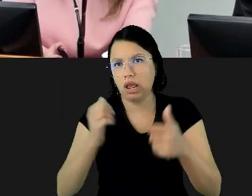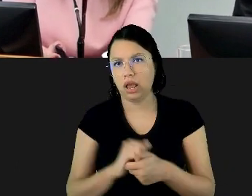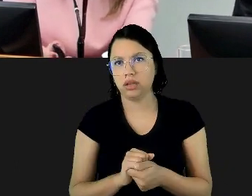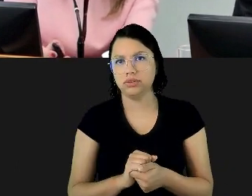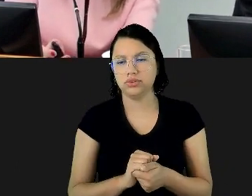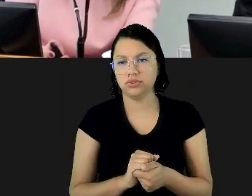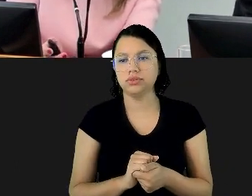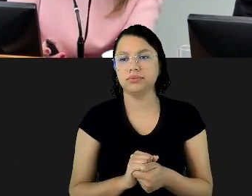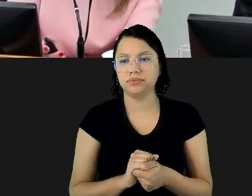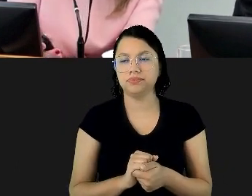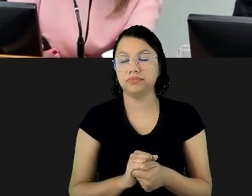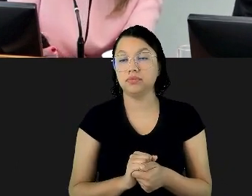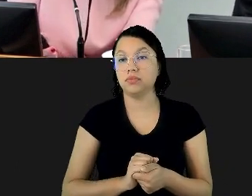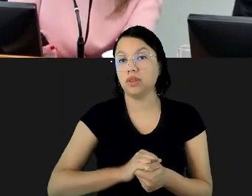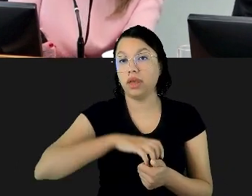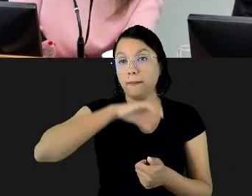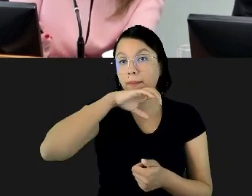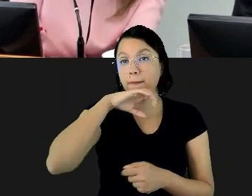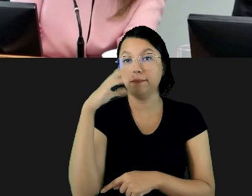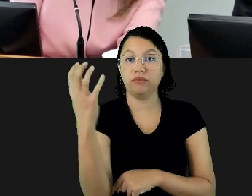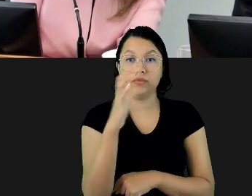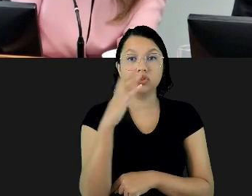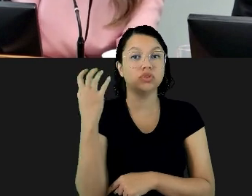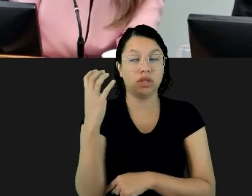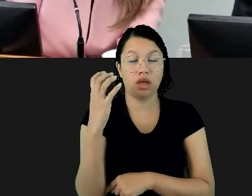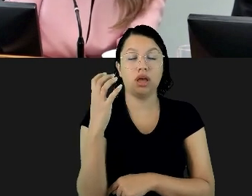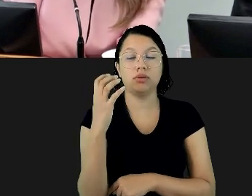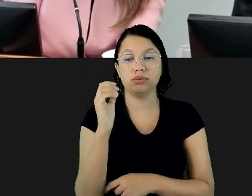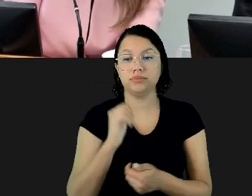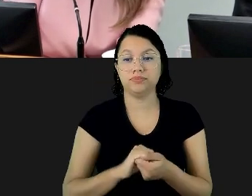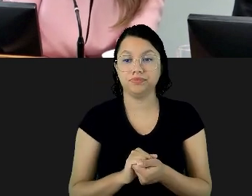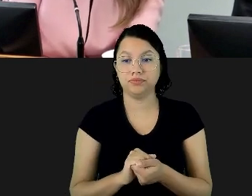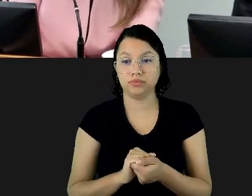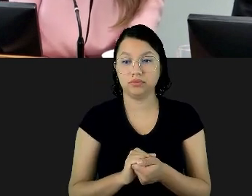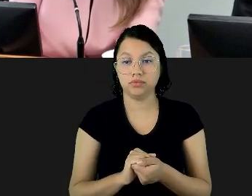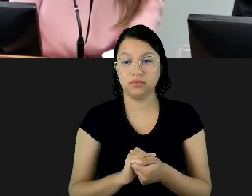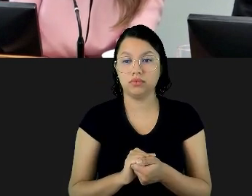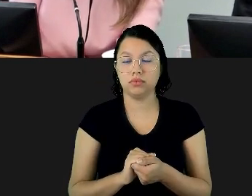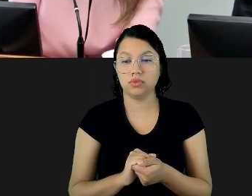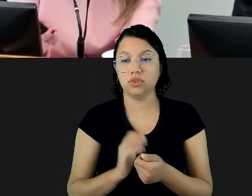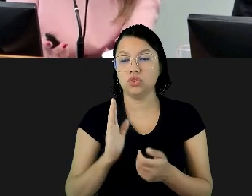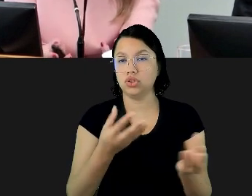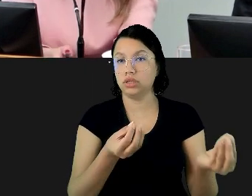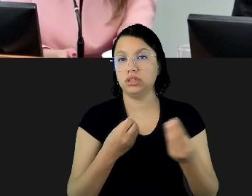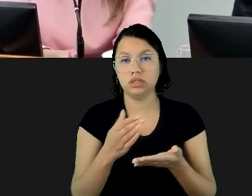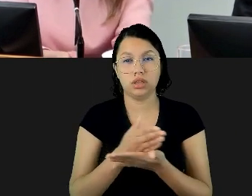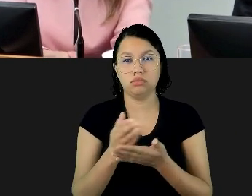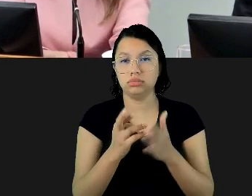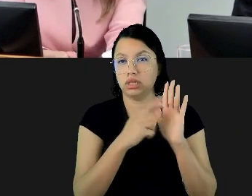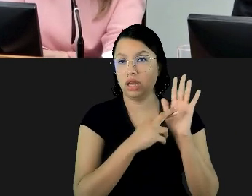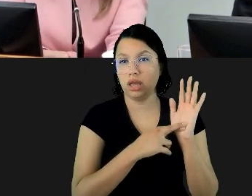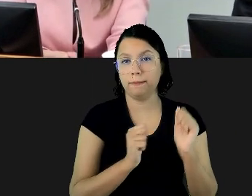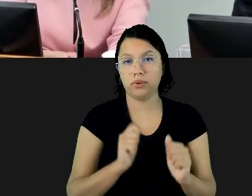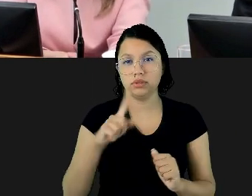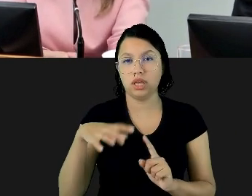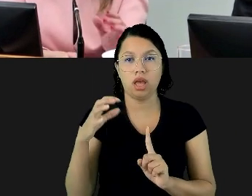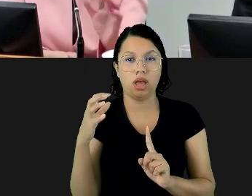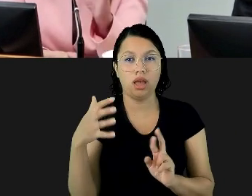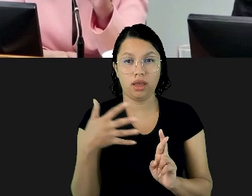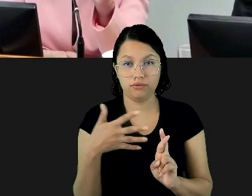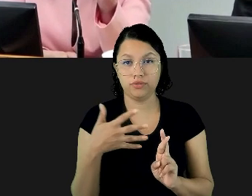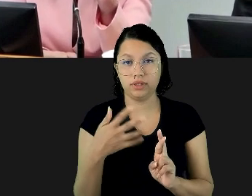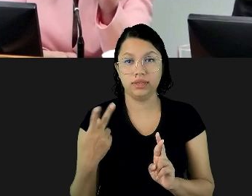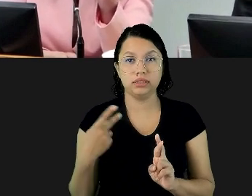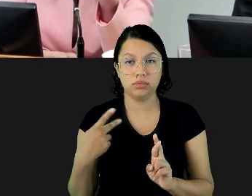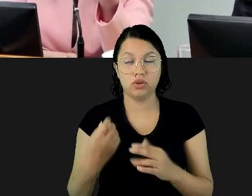de 2021 da União, mas que já traz alguns critérios que pode ser uma referência para nós regulamentarmos